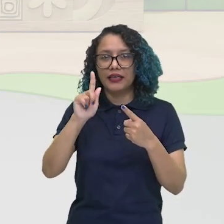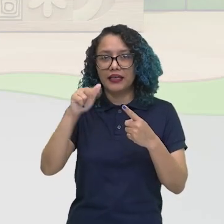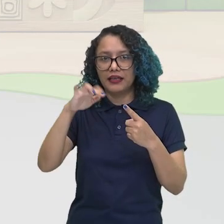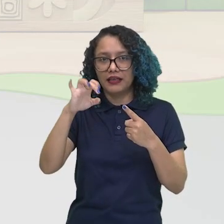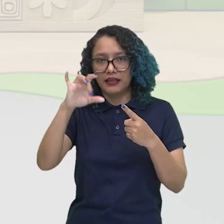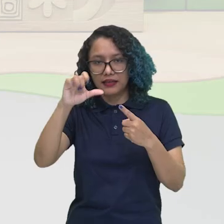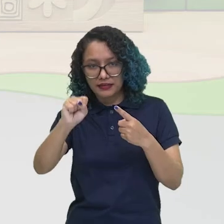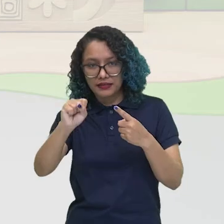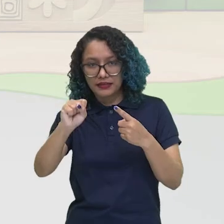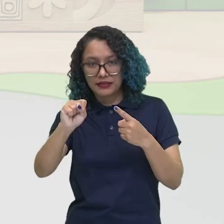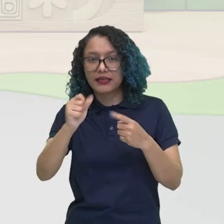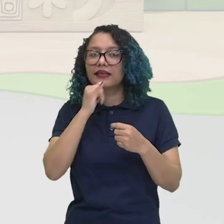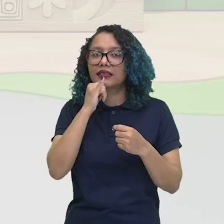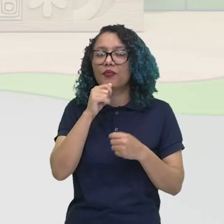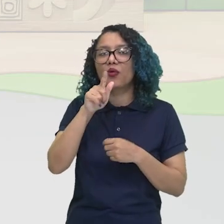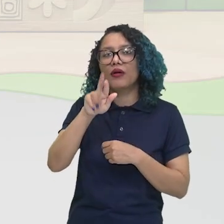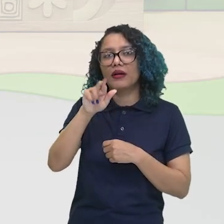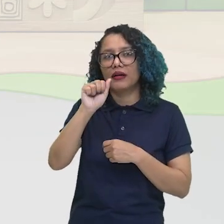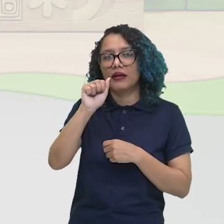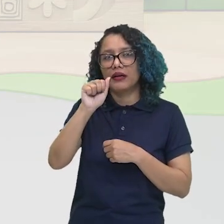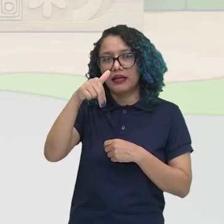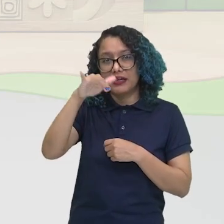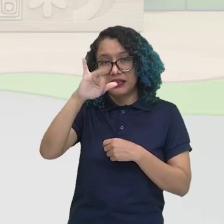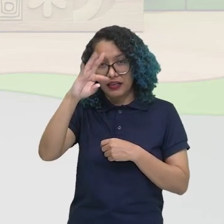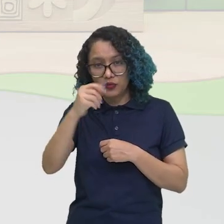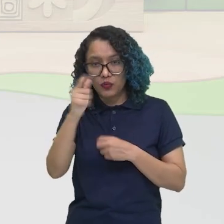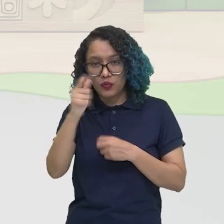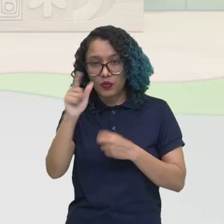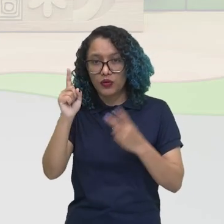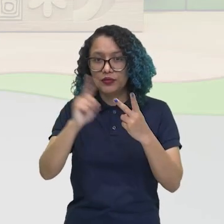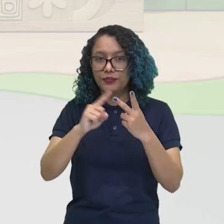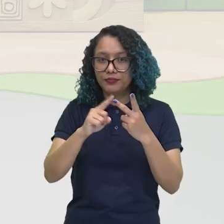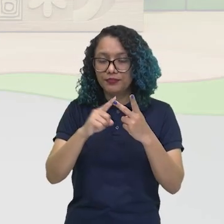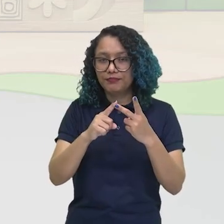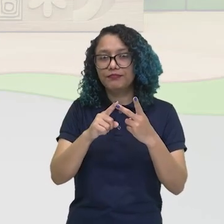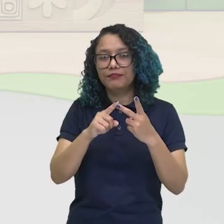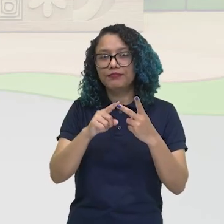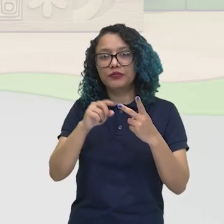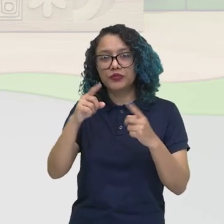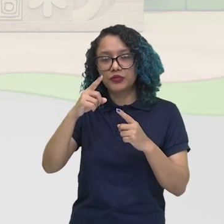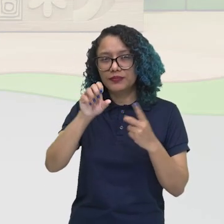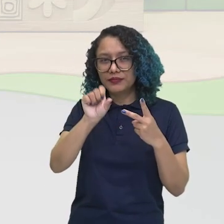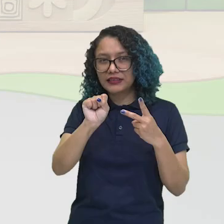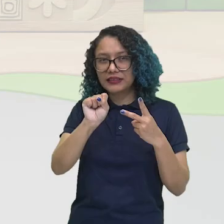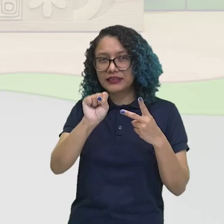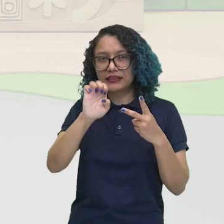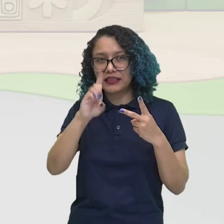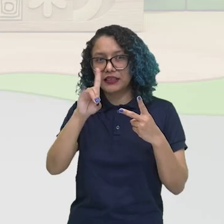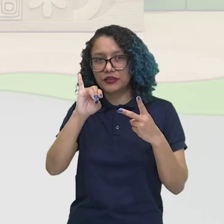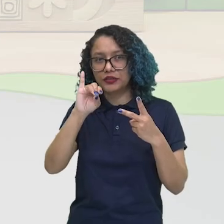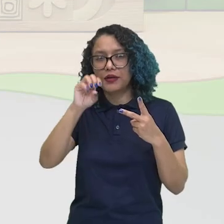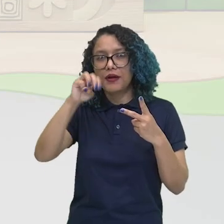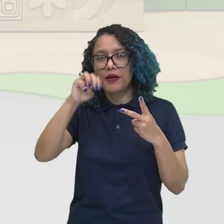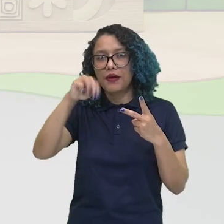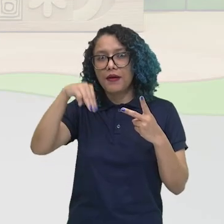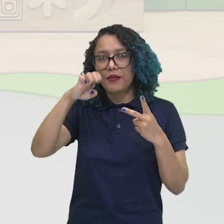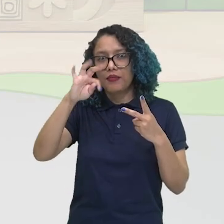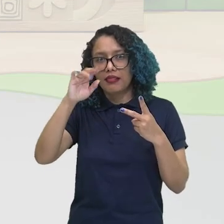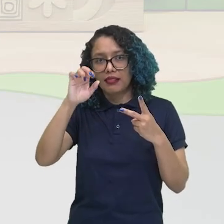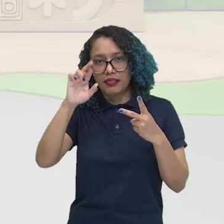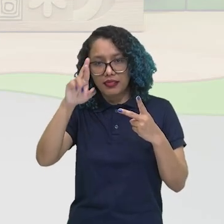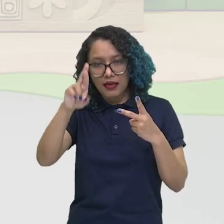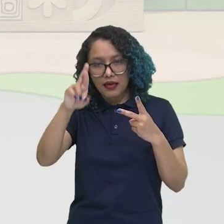granito, certo? A rocha sedimentar, temos aqui o exemplo, o